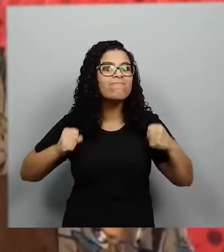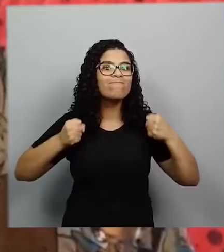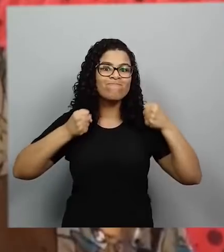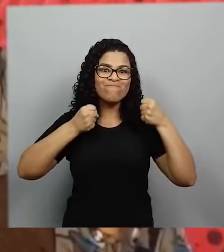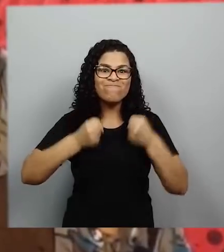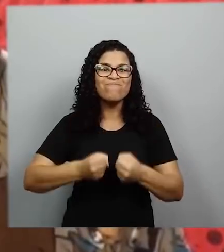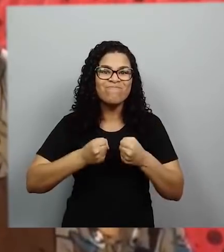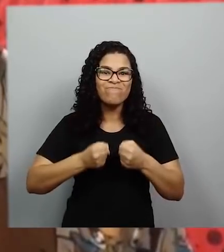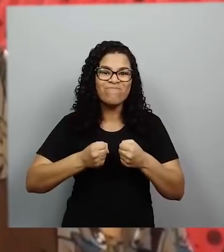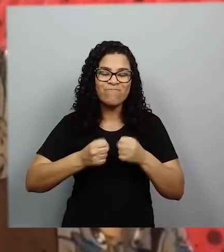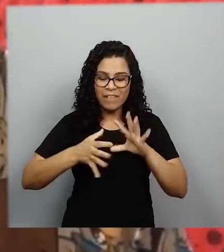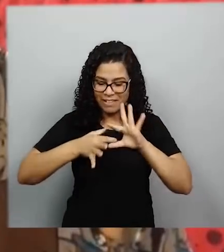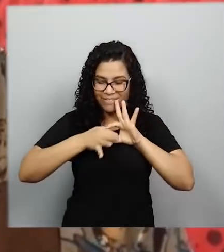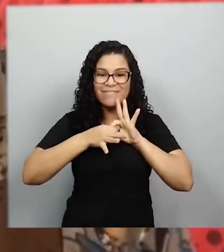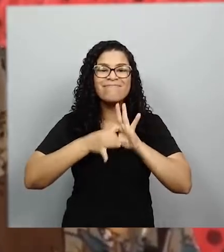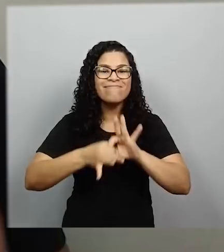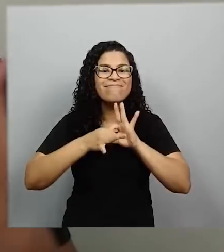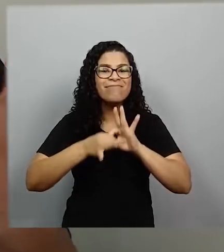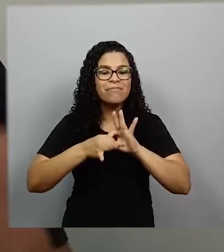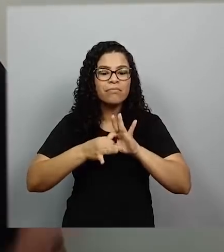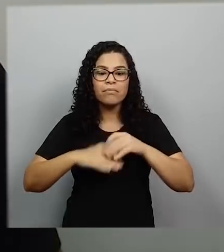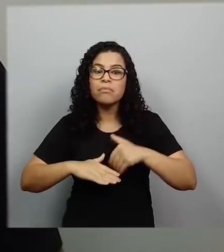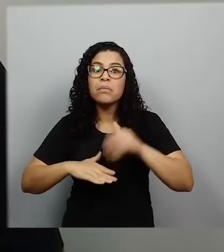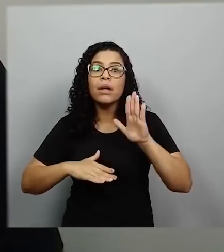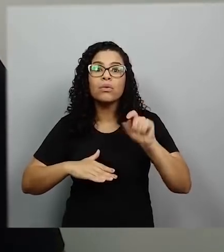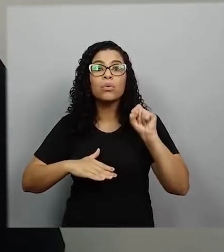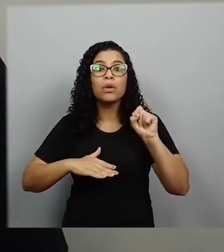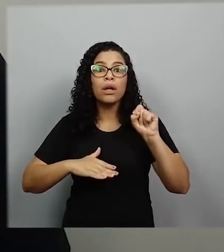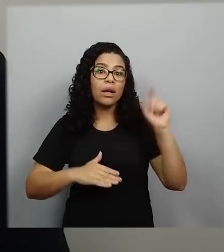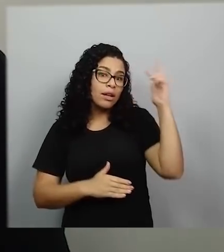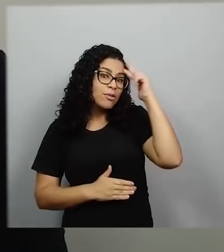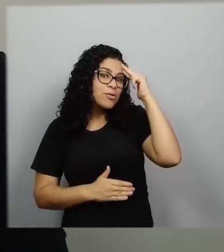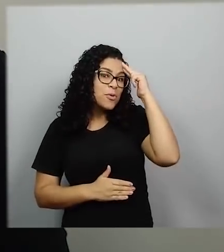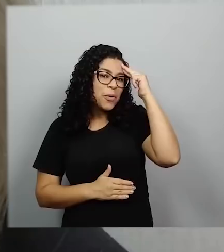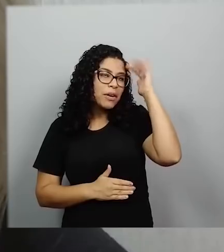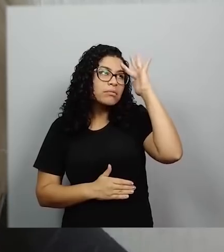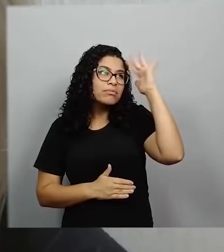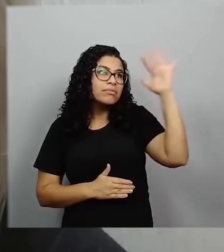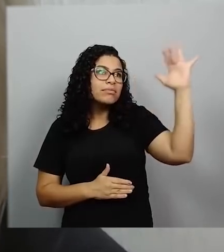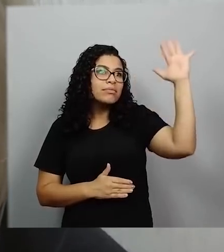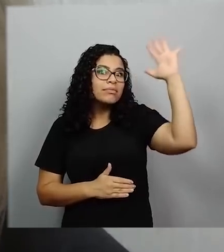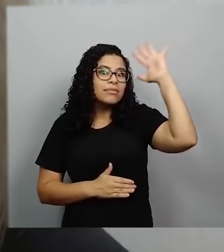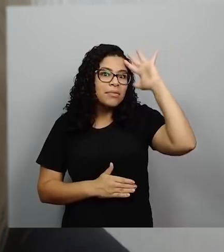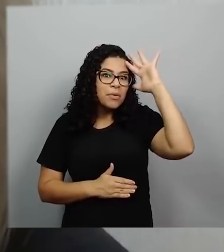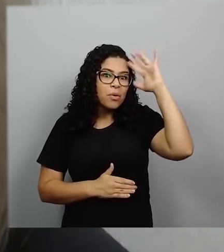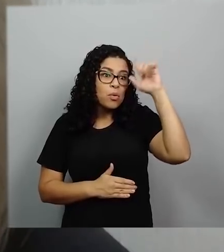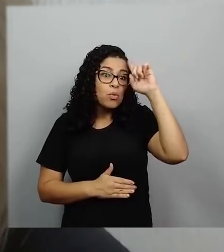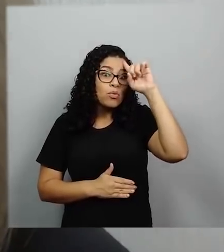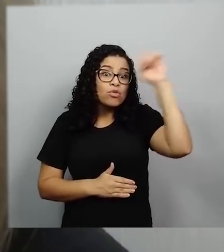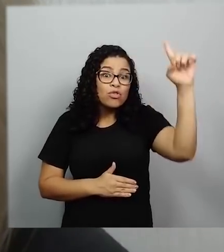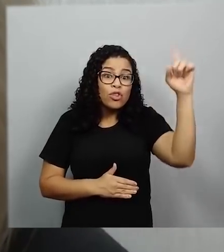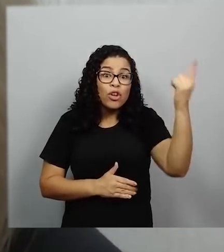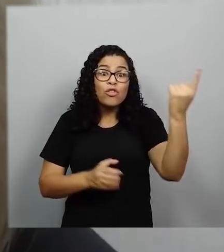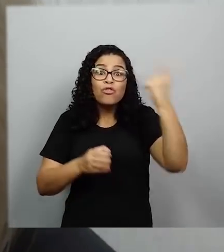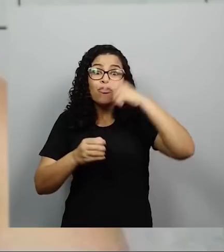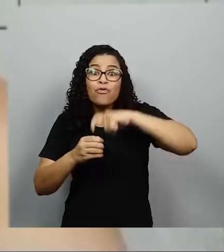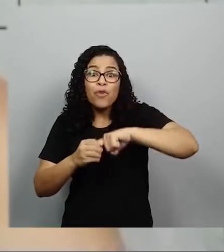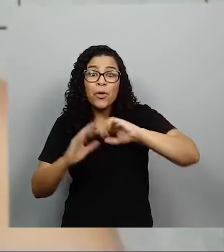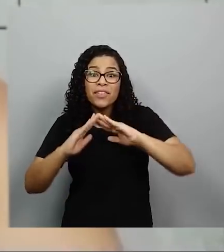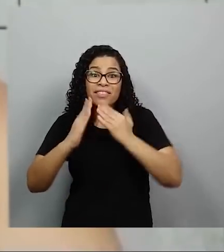esforçando para manter os nossos vínculos. E mais ainda, sonhando com um dia em que poderemos nos encontrar